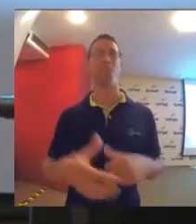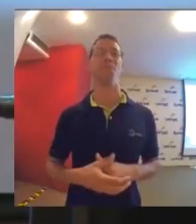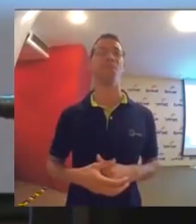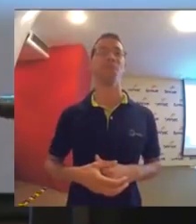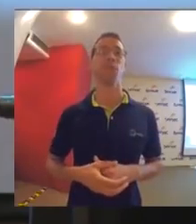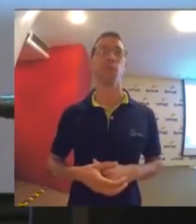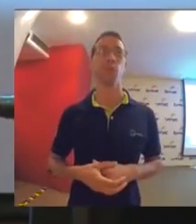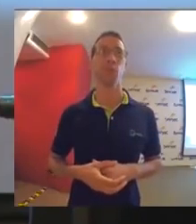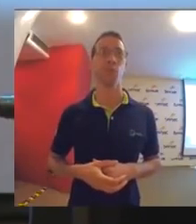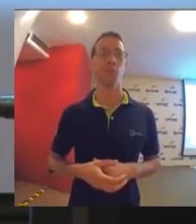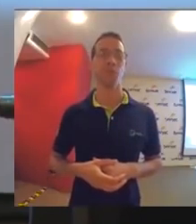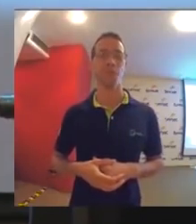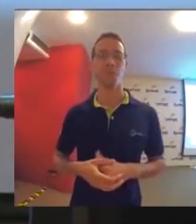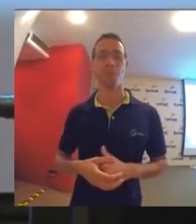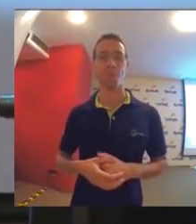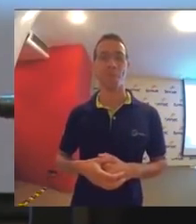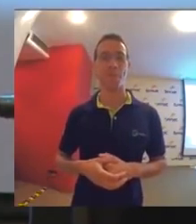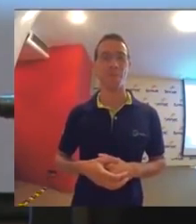que vai ser